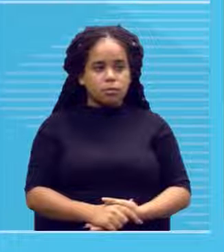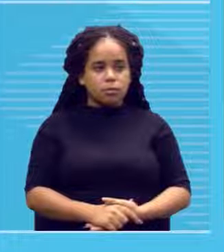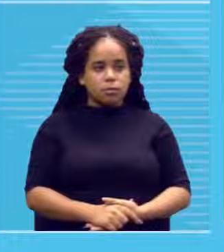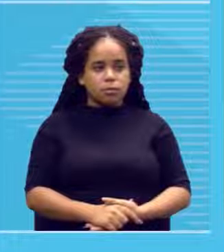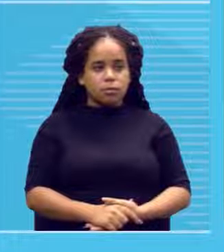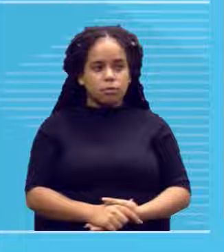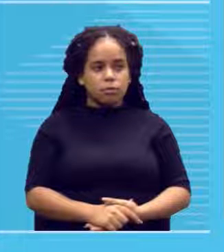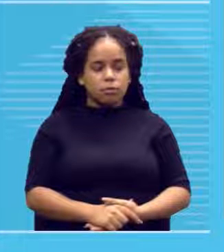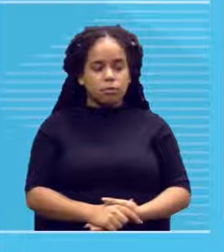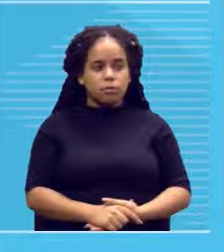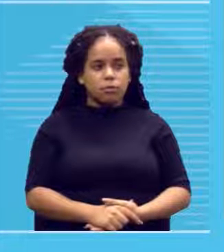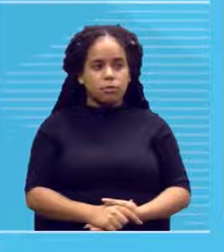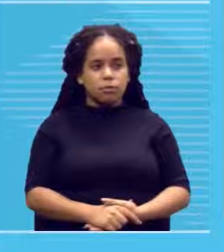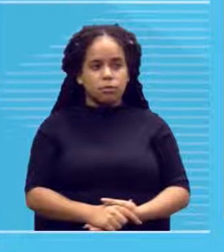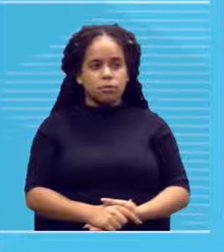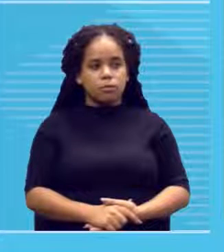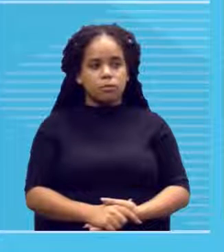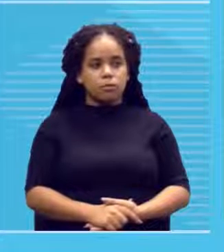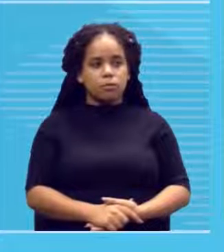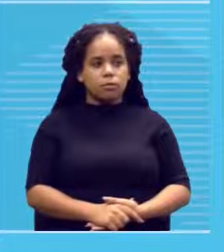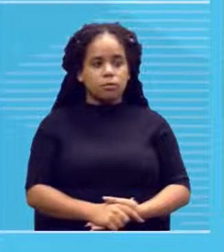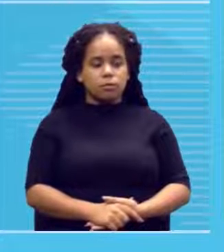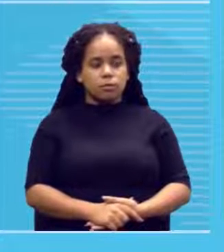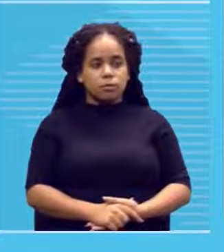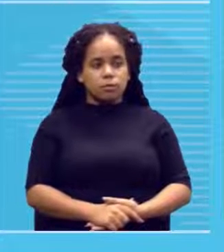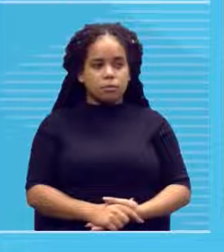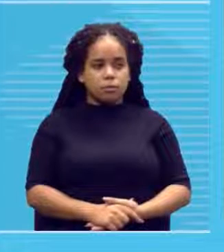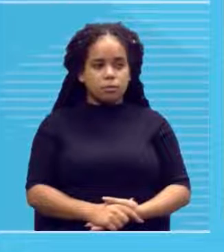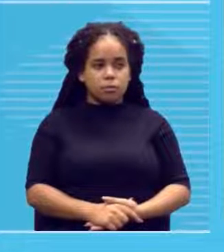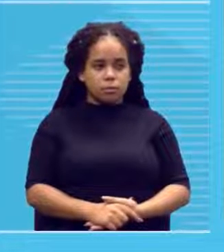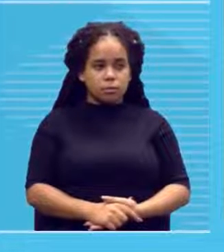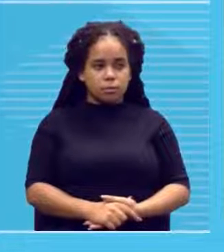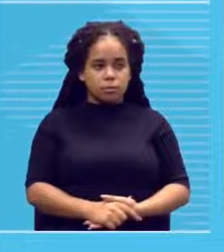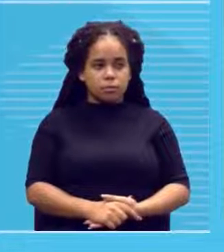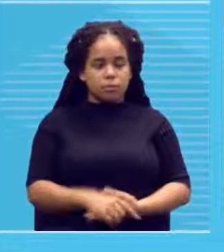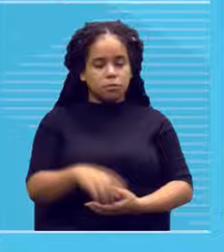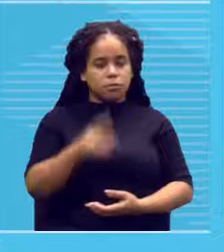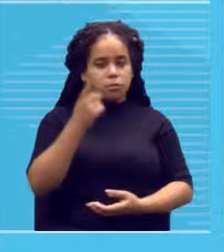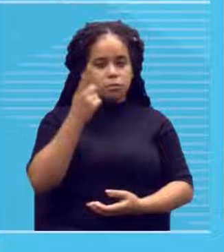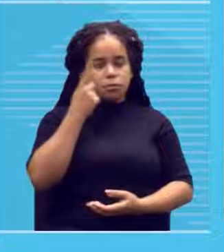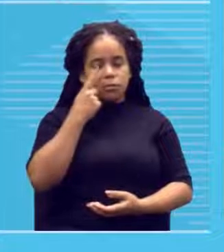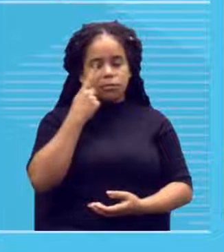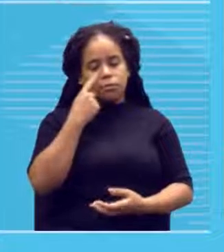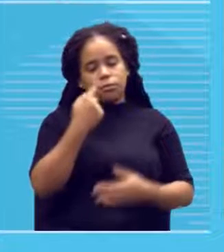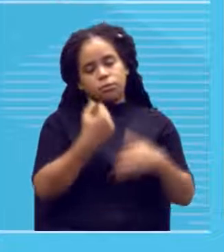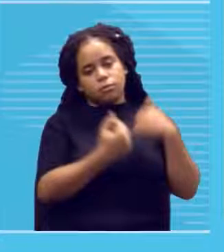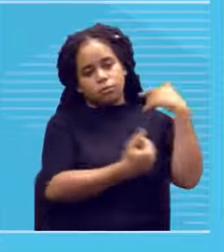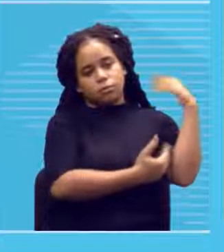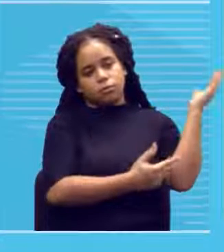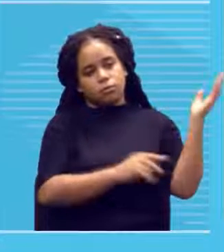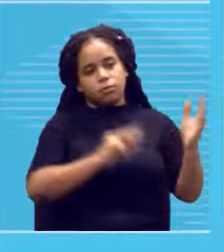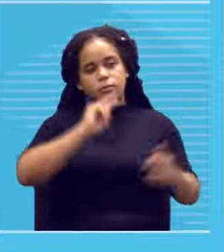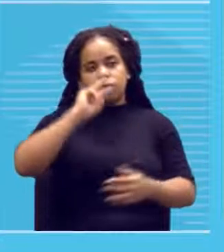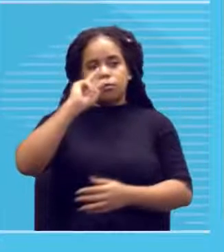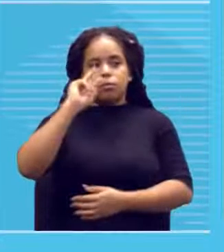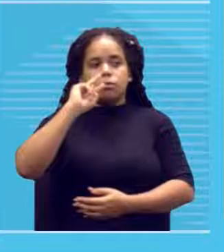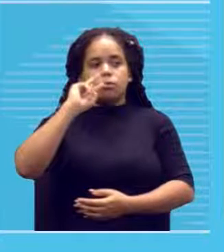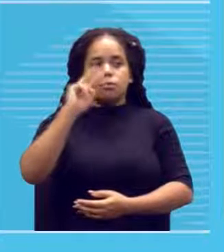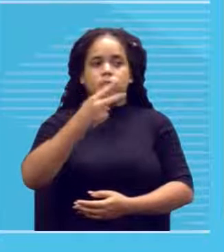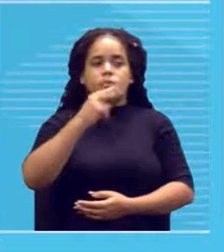terceira casa quarta casa ela vem parar bem aqui olha aí ó Isso aí é quanto 225